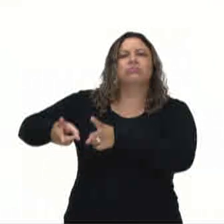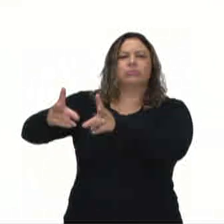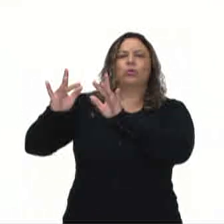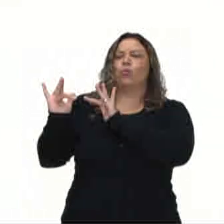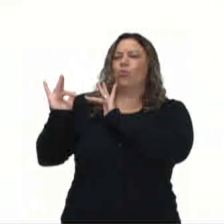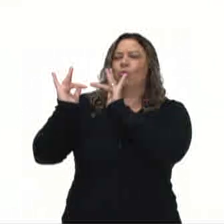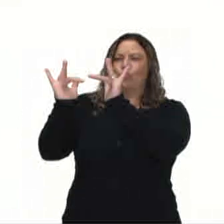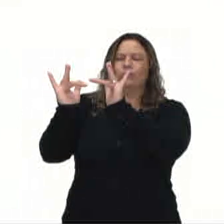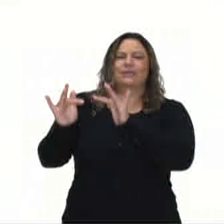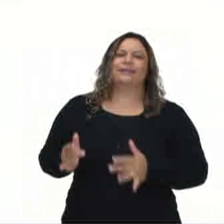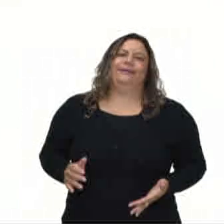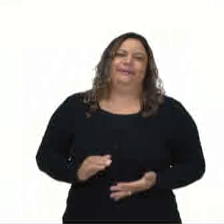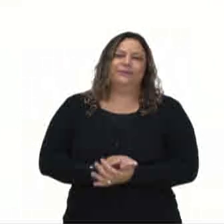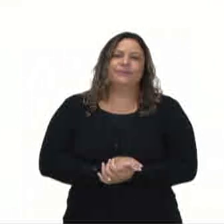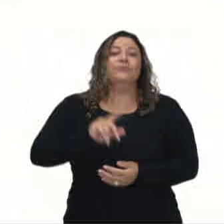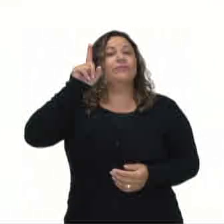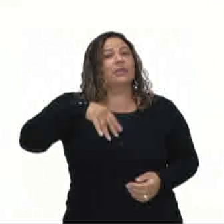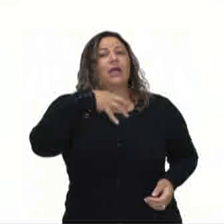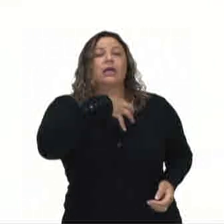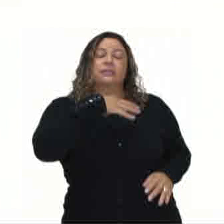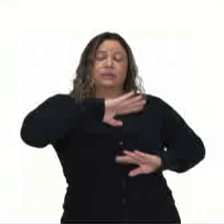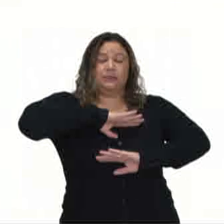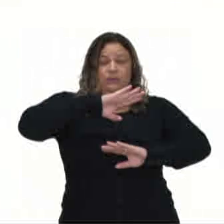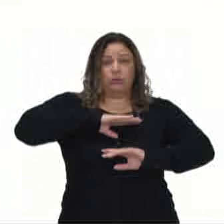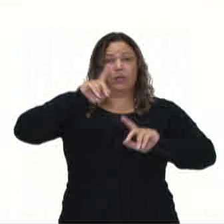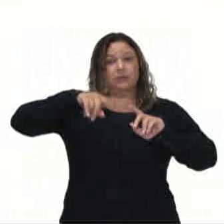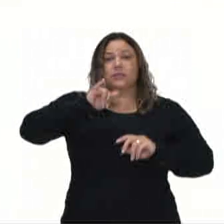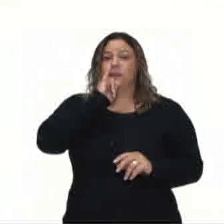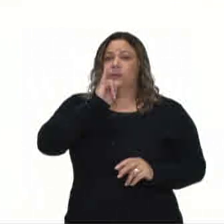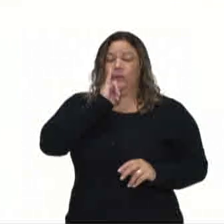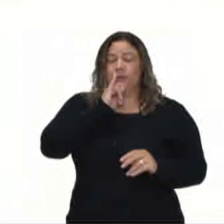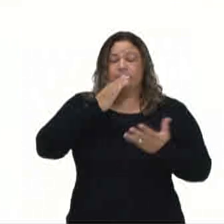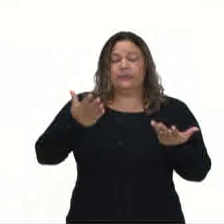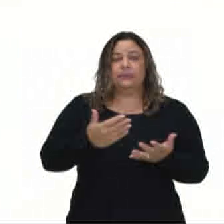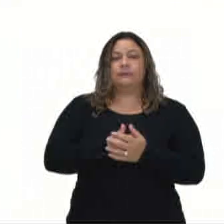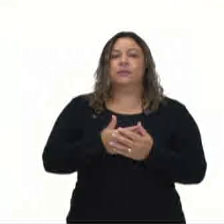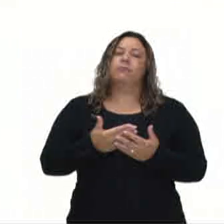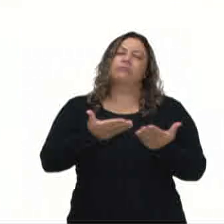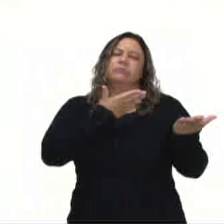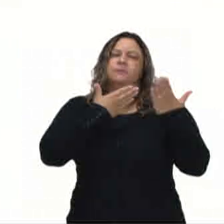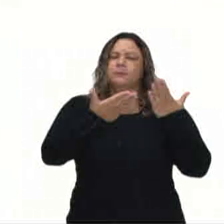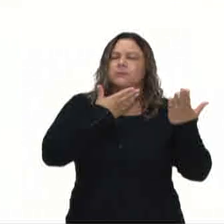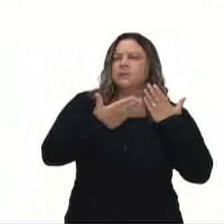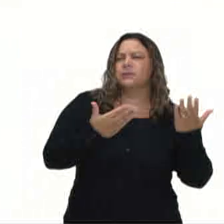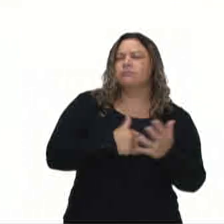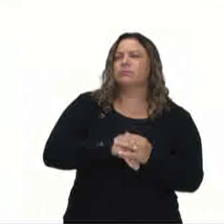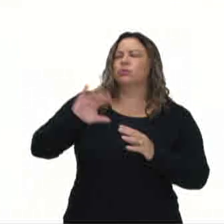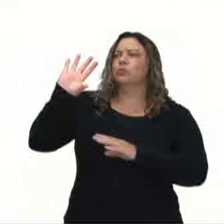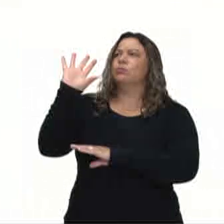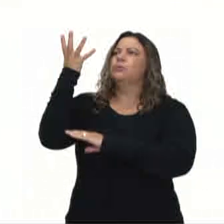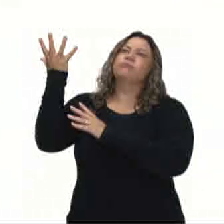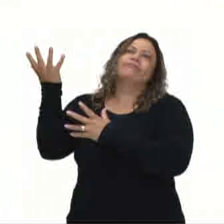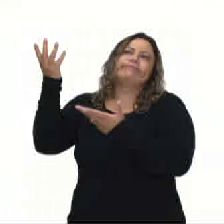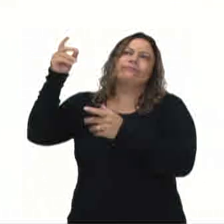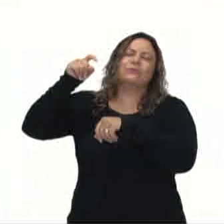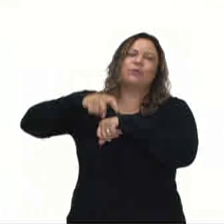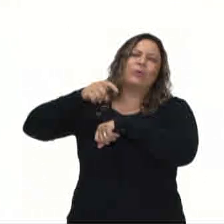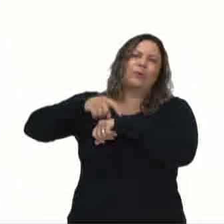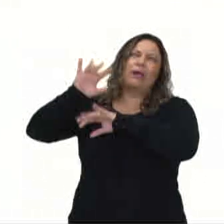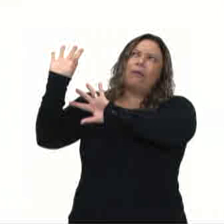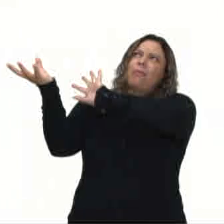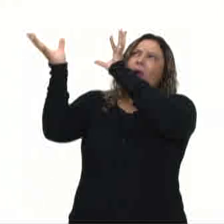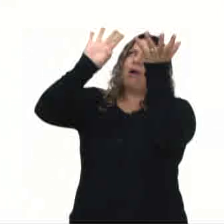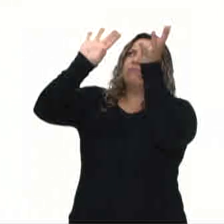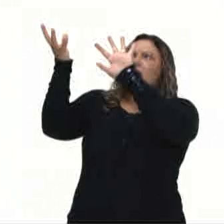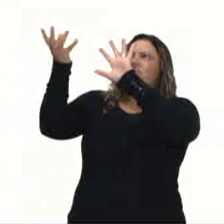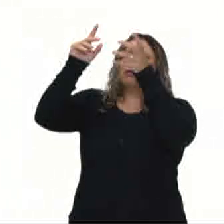contato. Essa situação é exemplificada com os papos sobre o tempo, que acontecem nos elevadores e